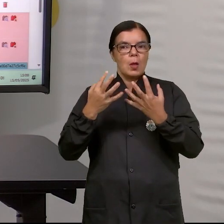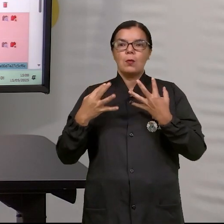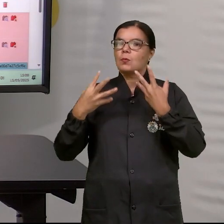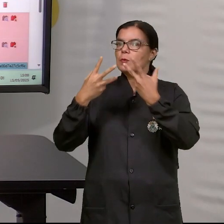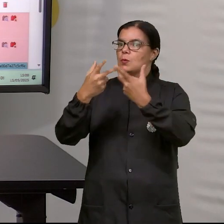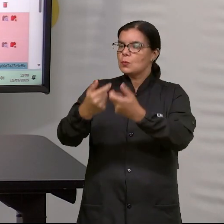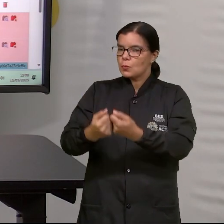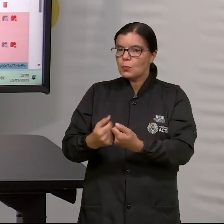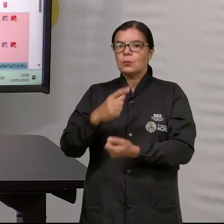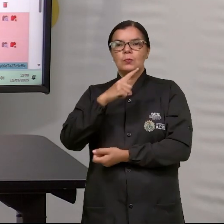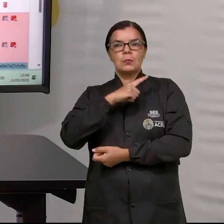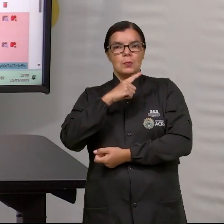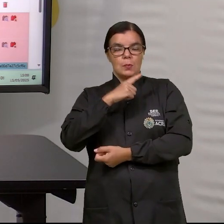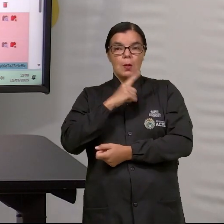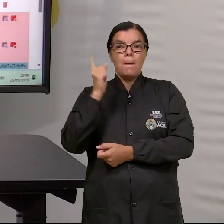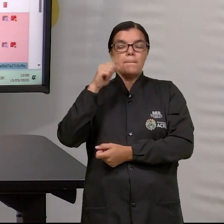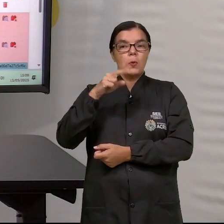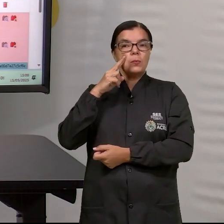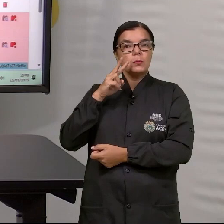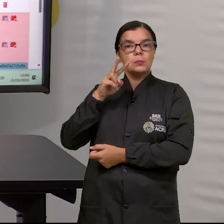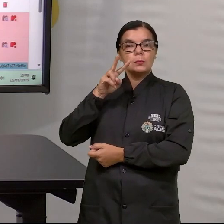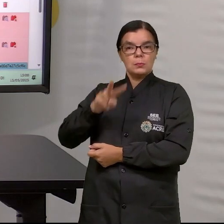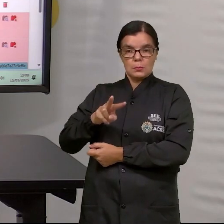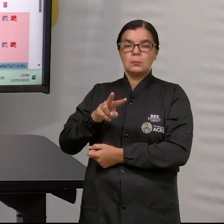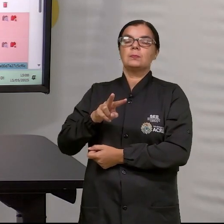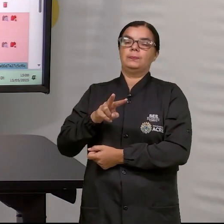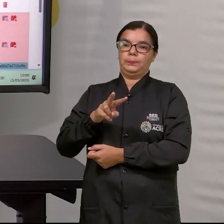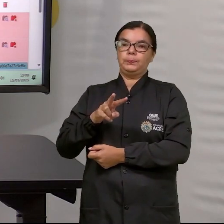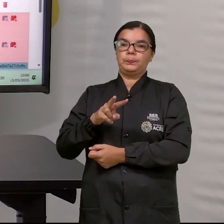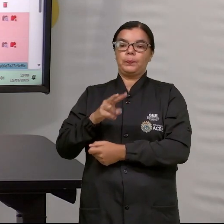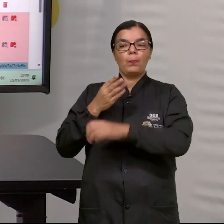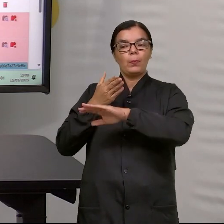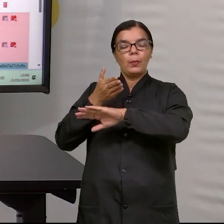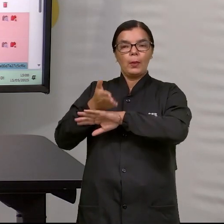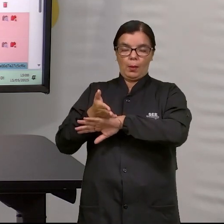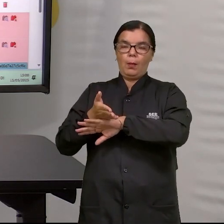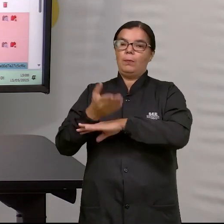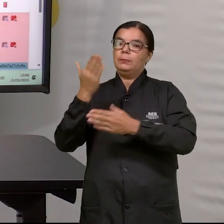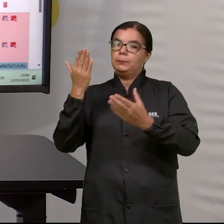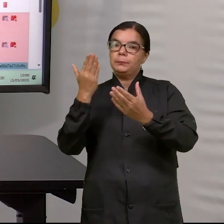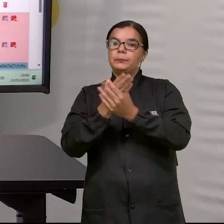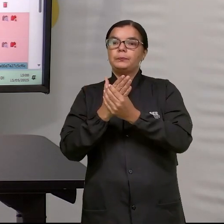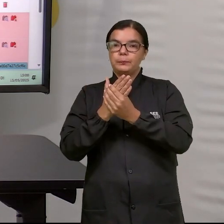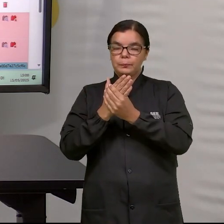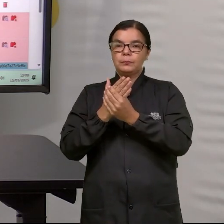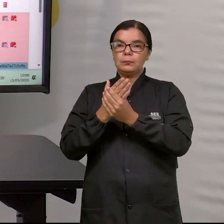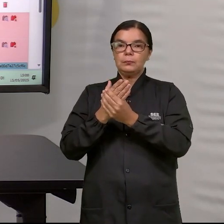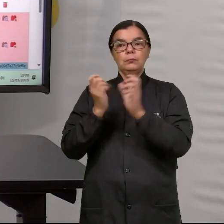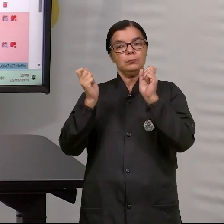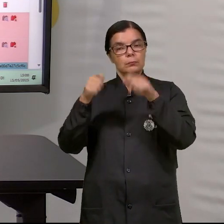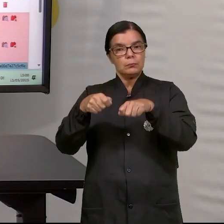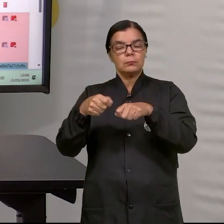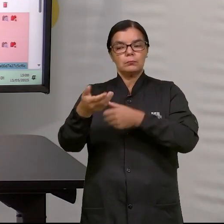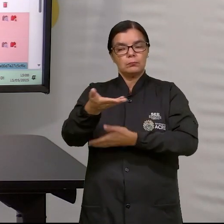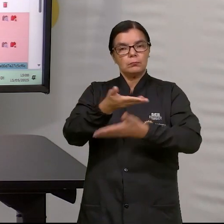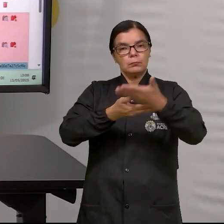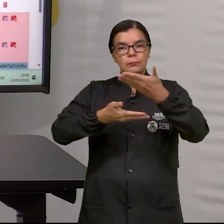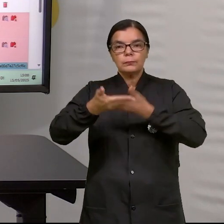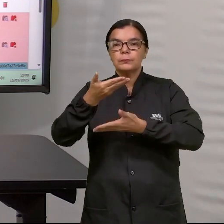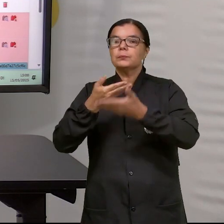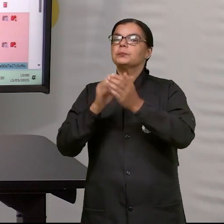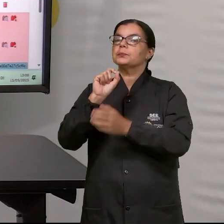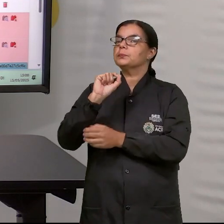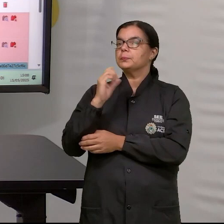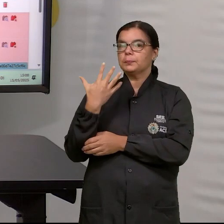vai participar daquela reunião, eles possam ter o acesso àquele processo, para que eles possam se inteirar do que está